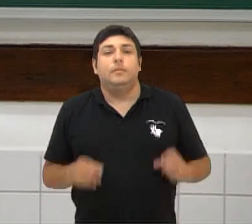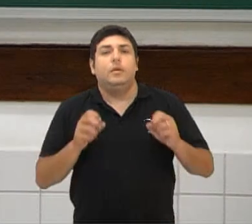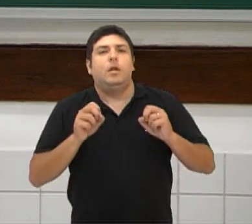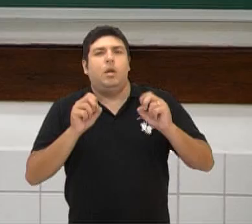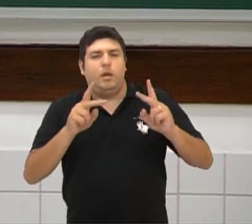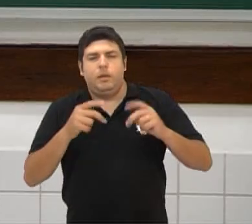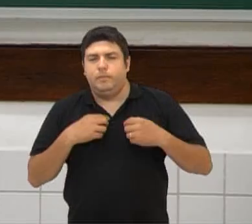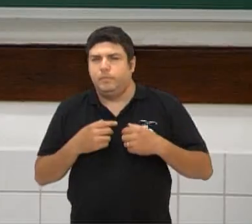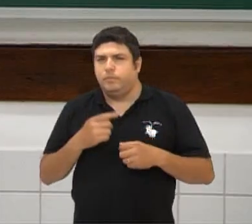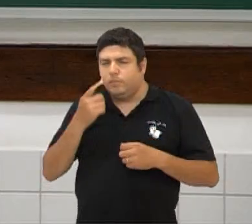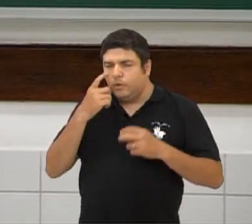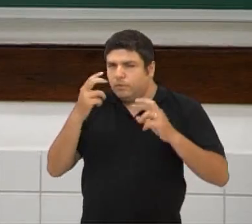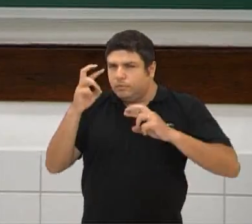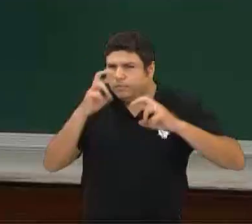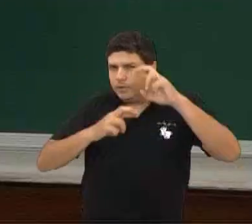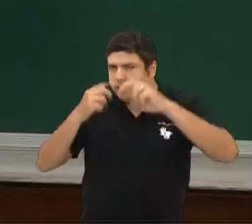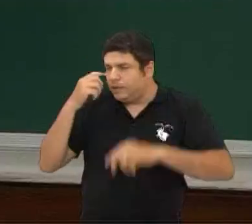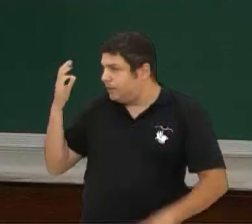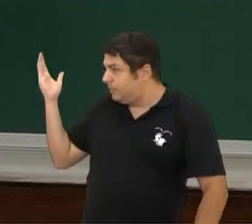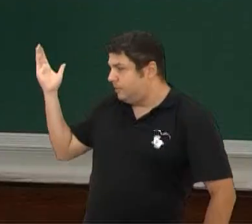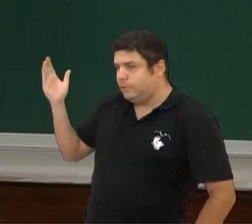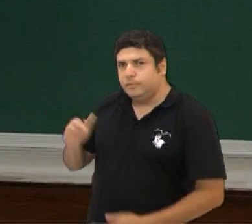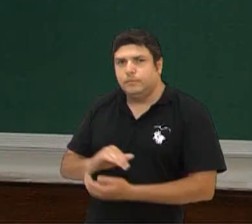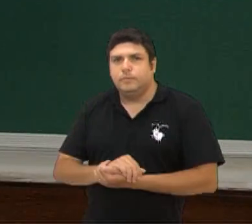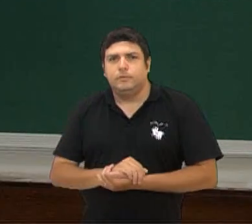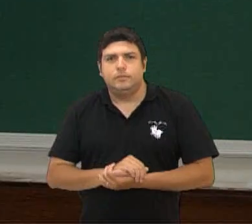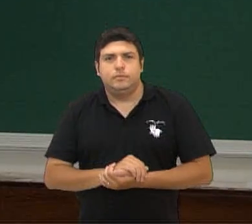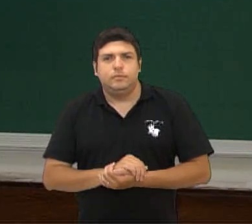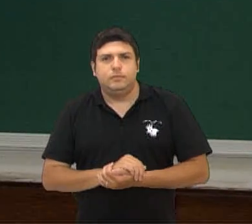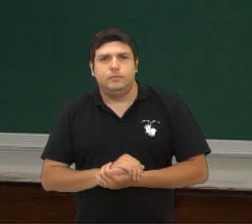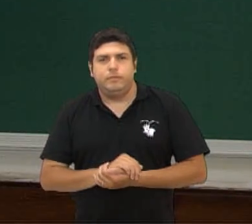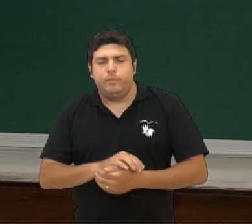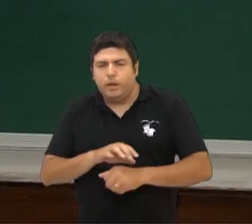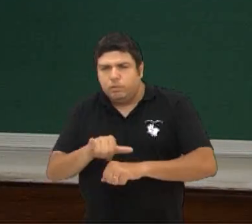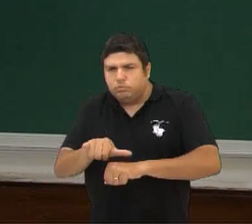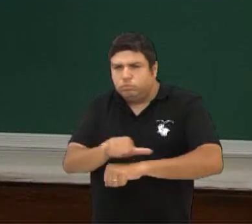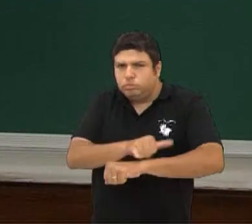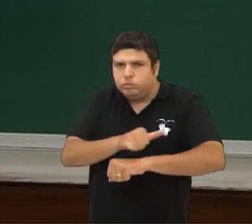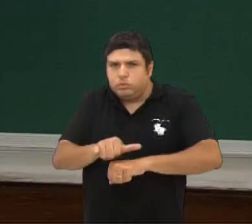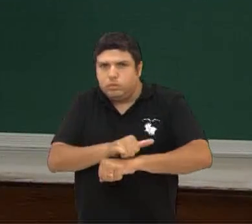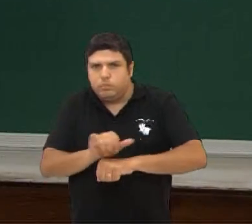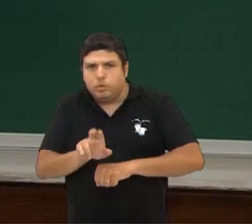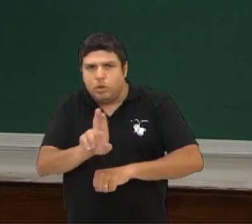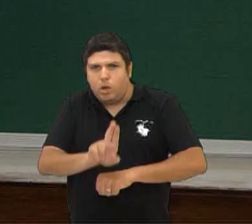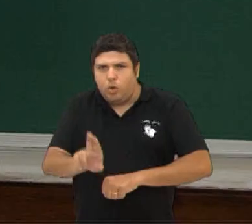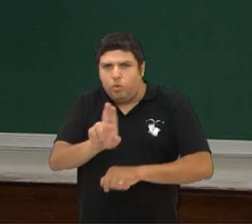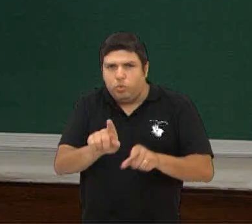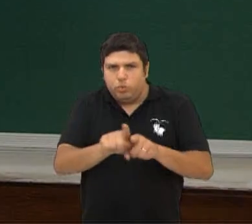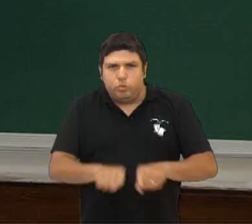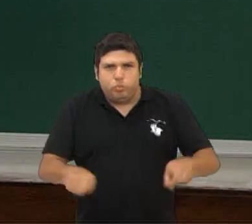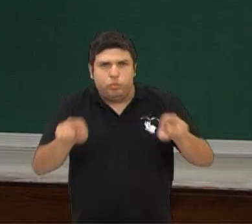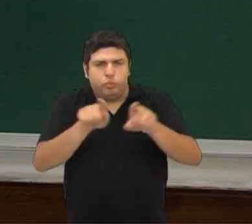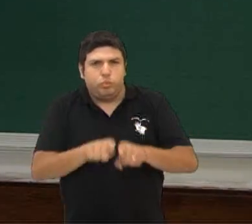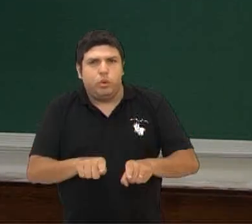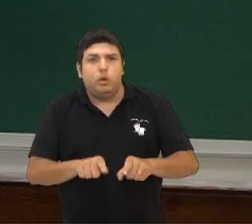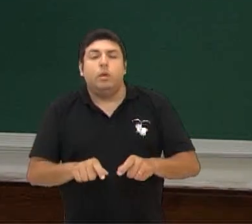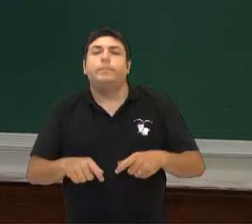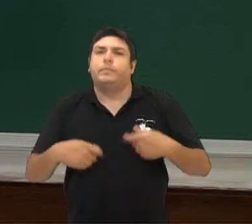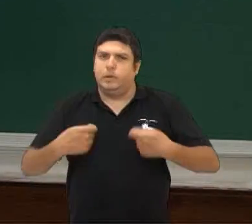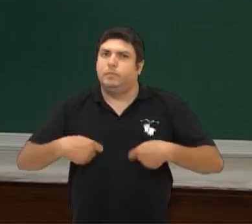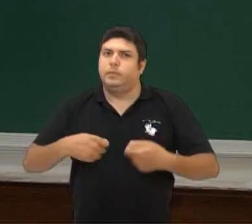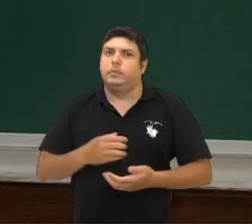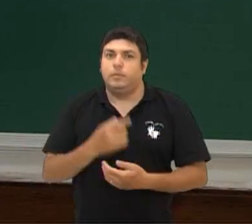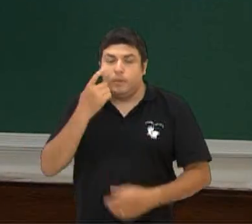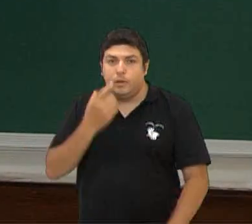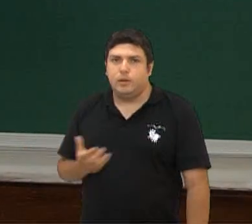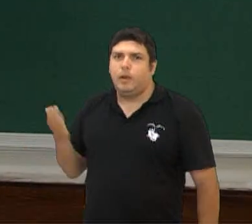analisar junto as questões aqui, gente, olha só. Desenvolver processos de reutilização de água. É isso que a gente tem que fazer. Está aqui a